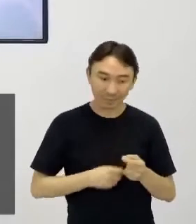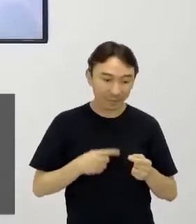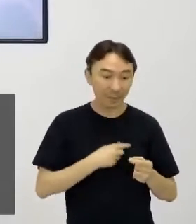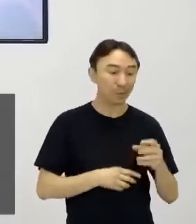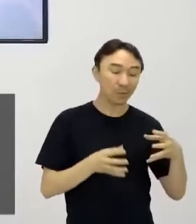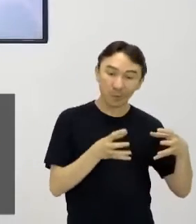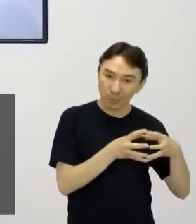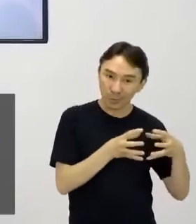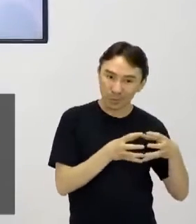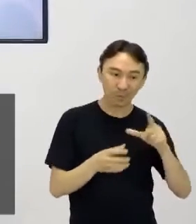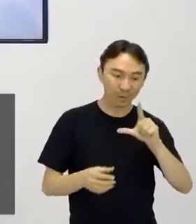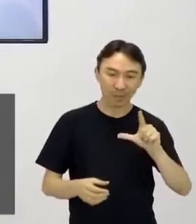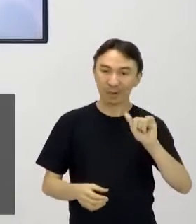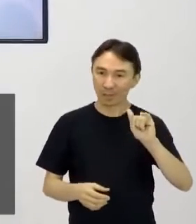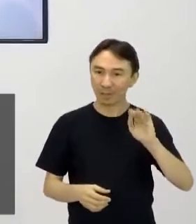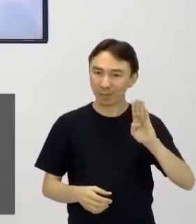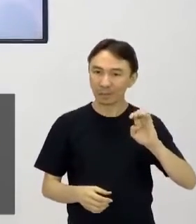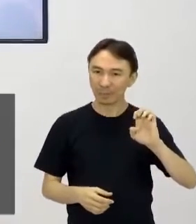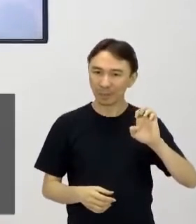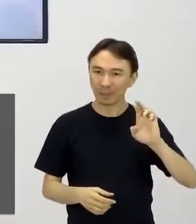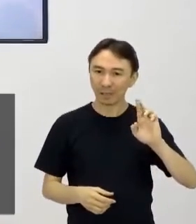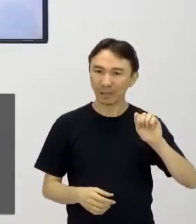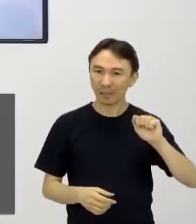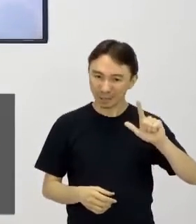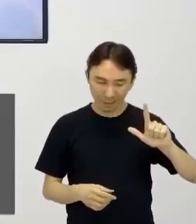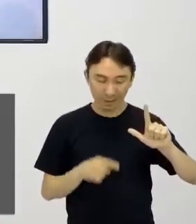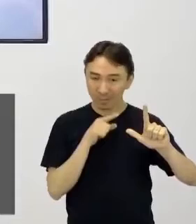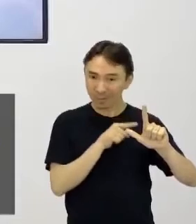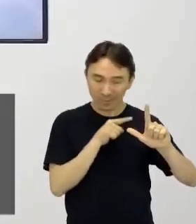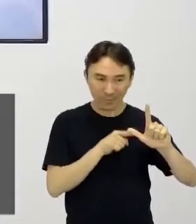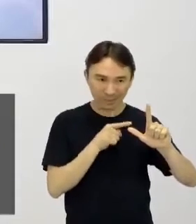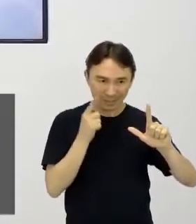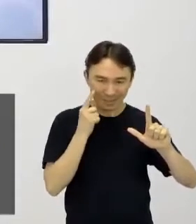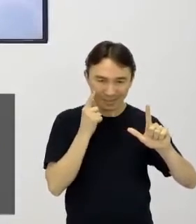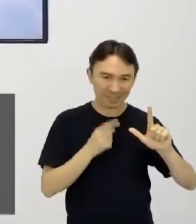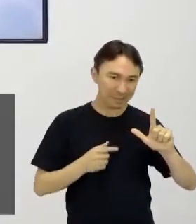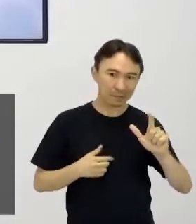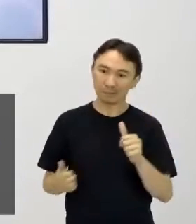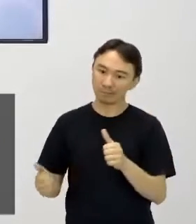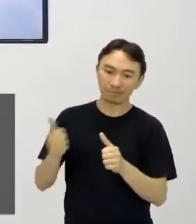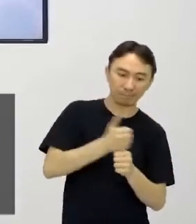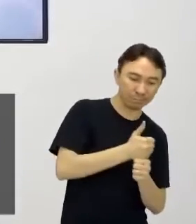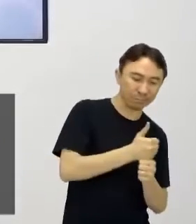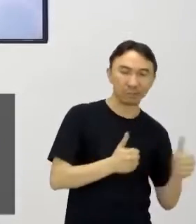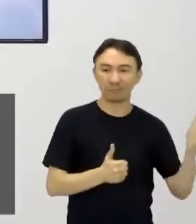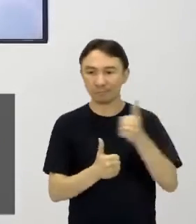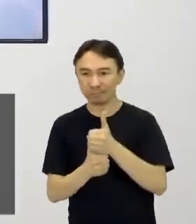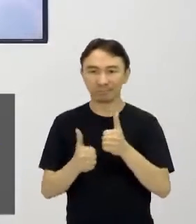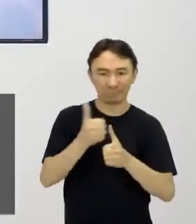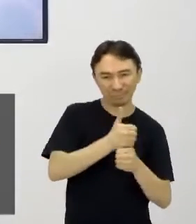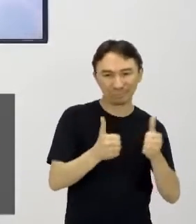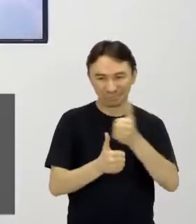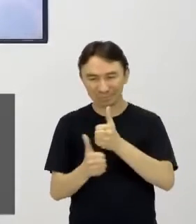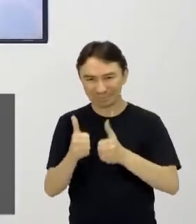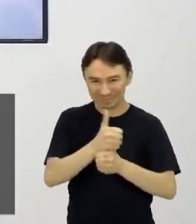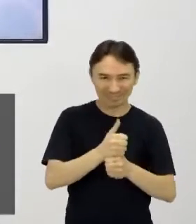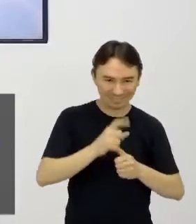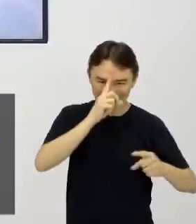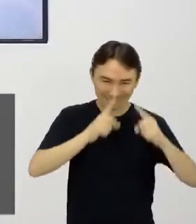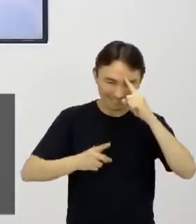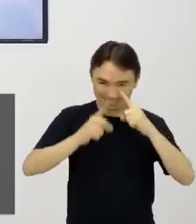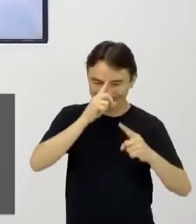pensamento inglês. São esses dois grupos que se alternam no poder, enquanto Dom Pedro II é só um